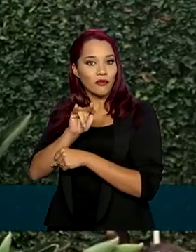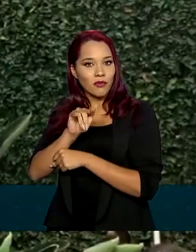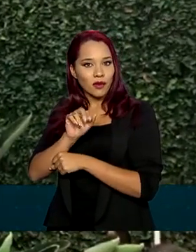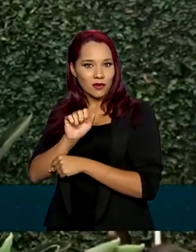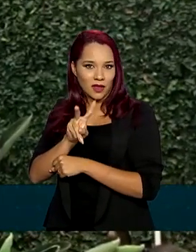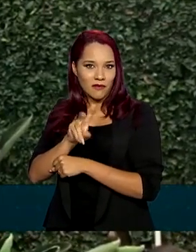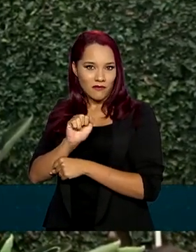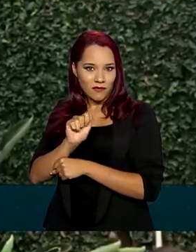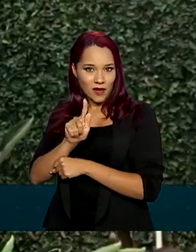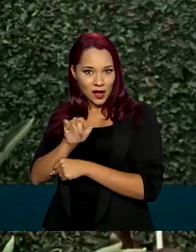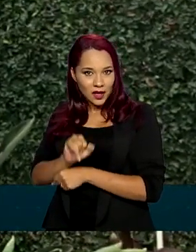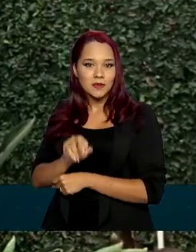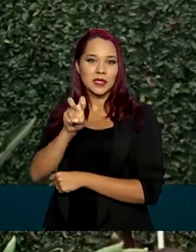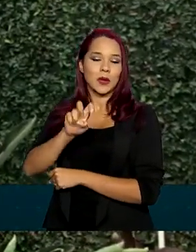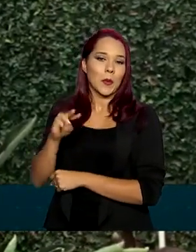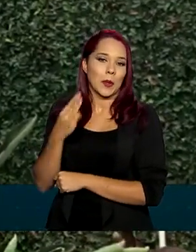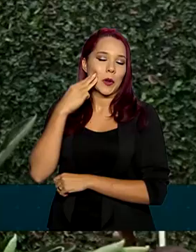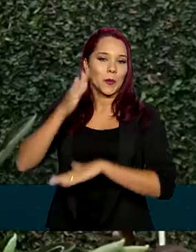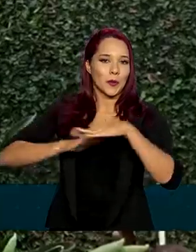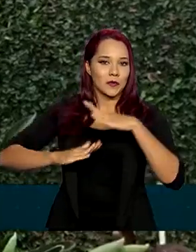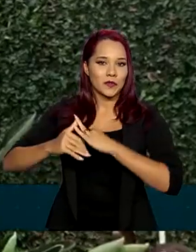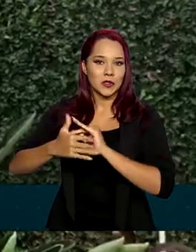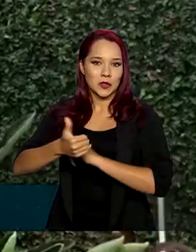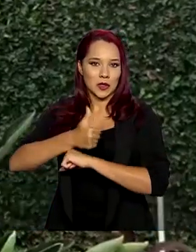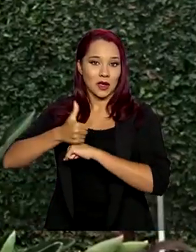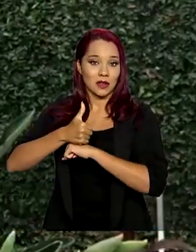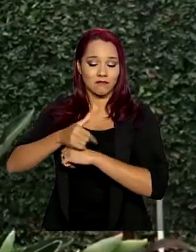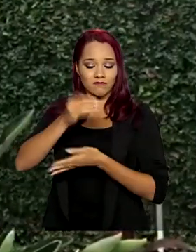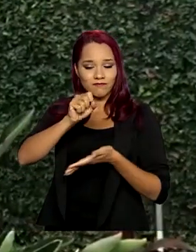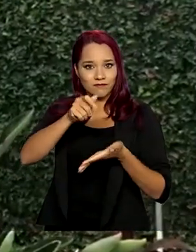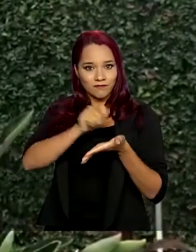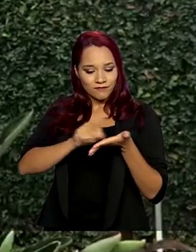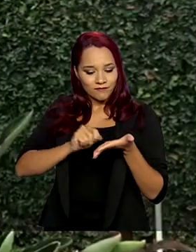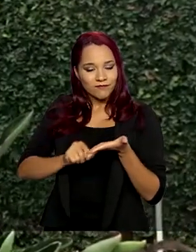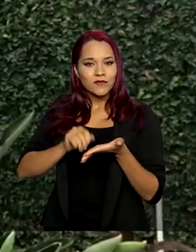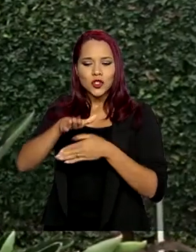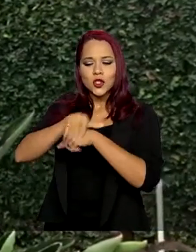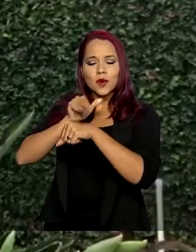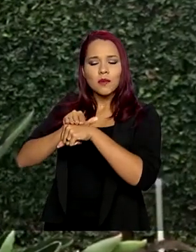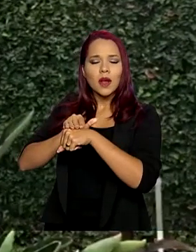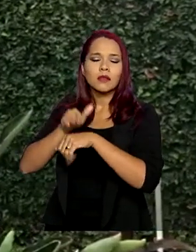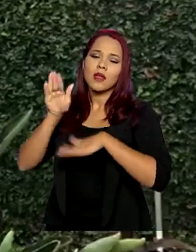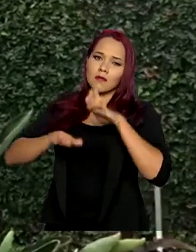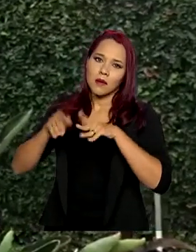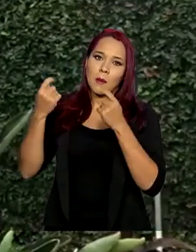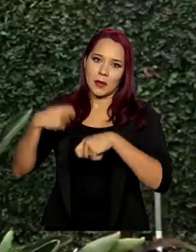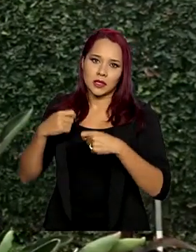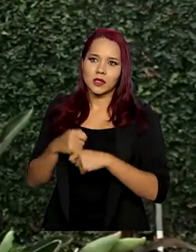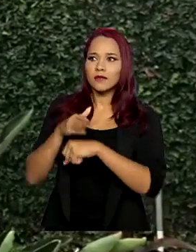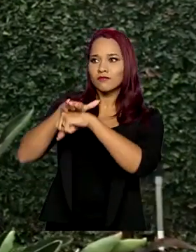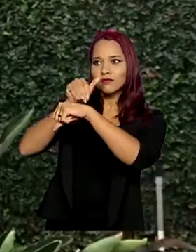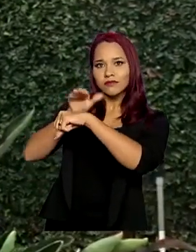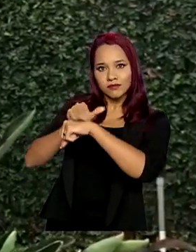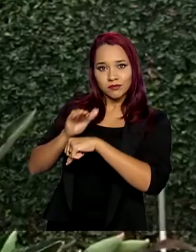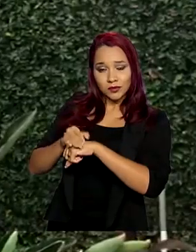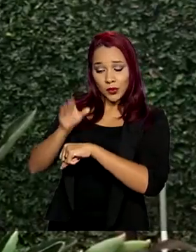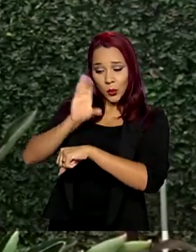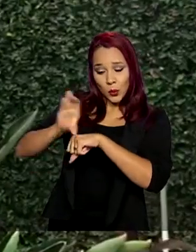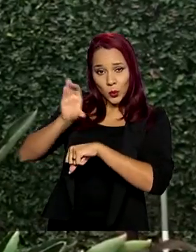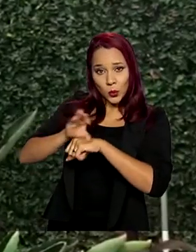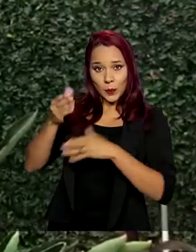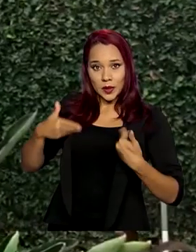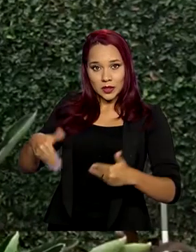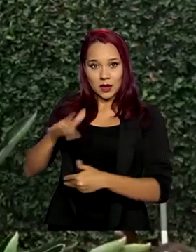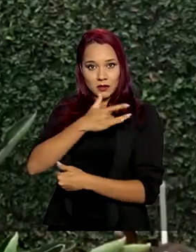milhões de profissionais. Os inscritos serão convocados de acordo com a necessidade. E quem for chamado vai ser qualificado pelo